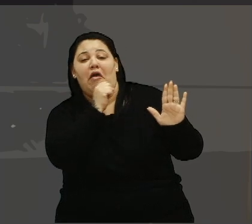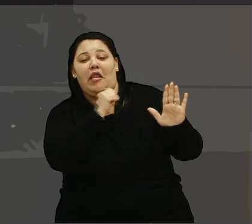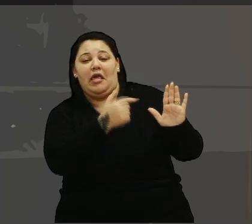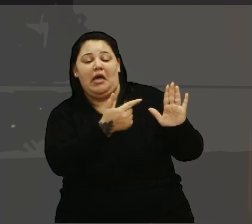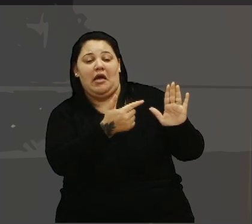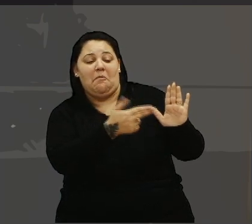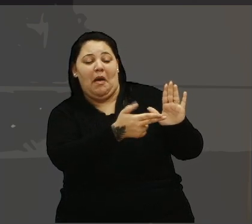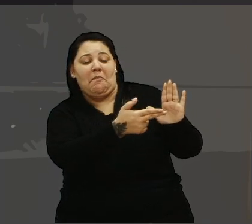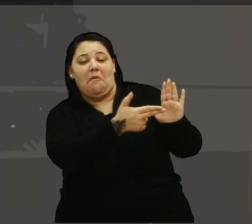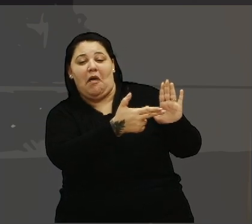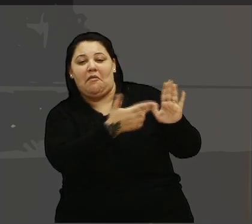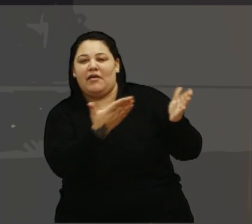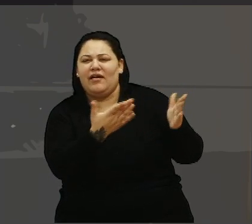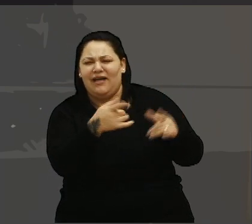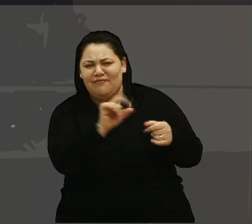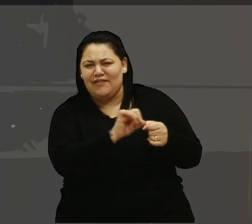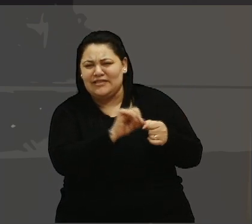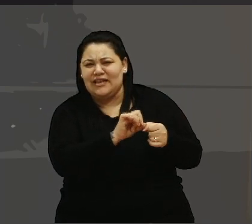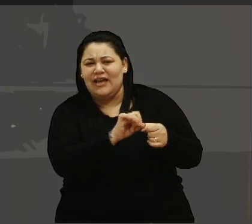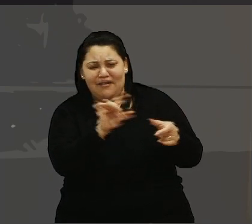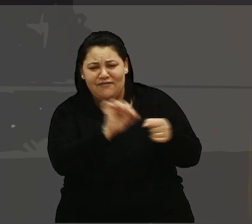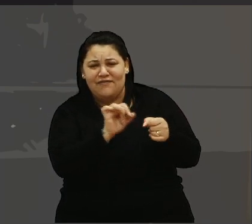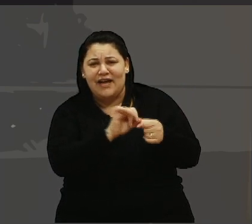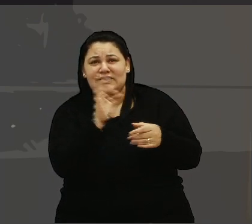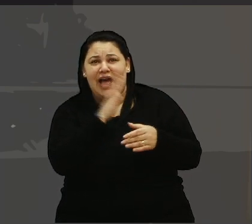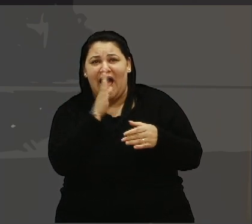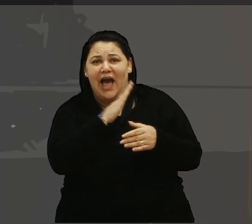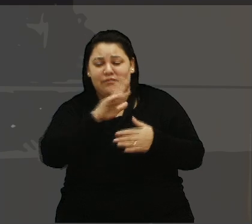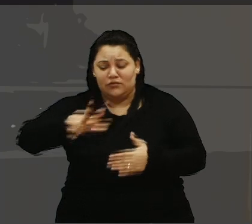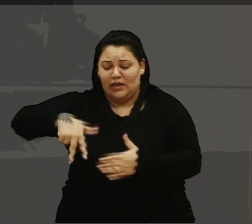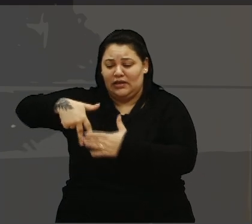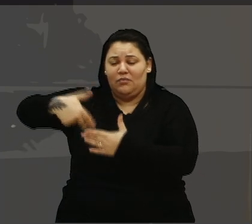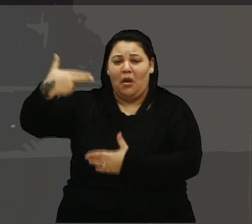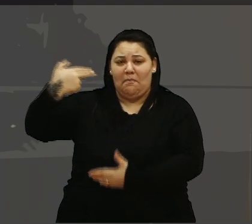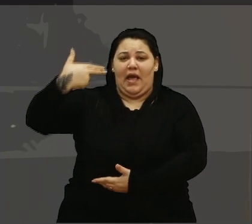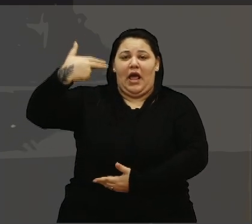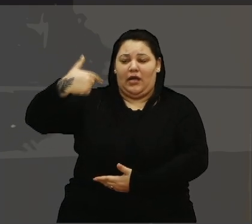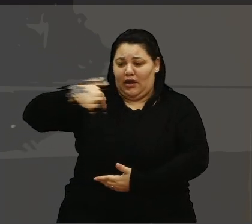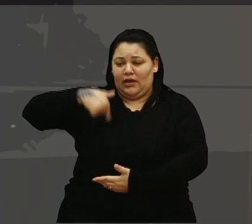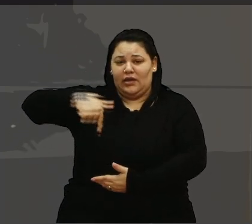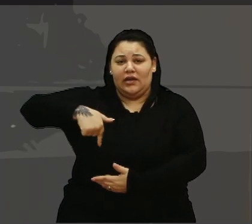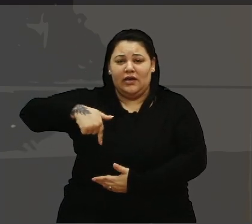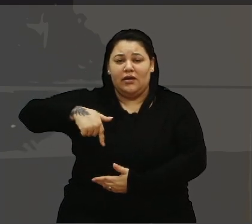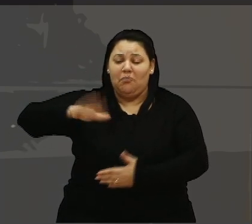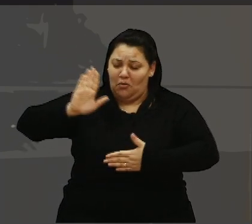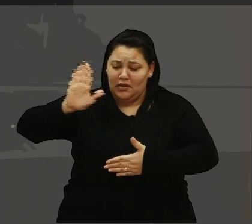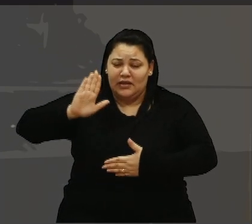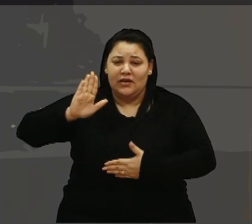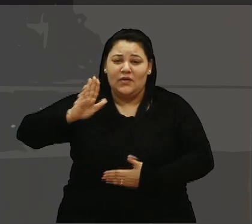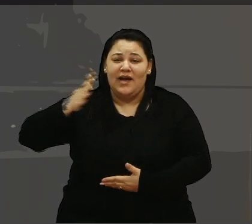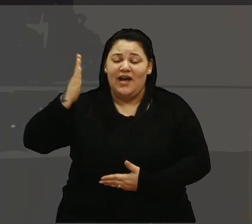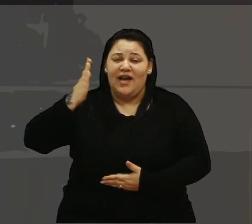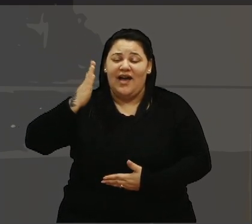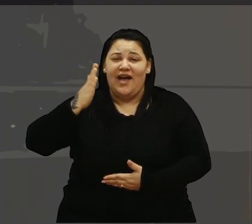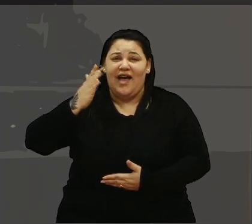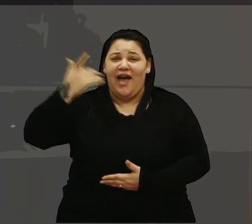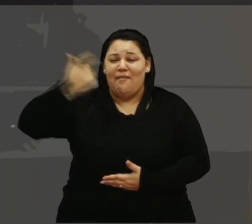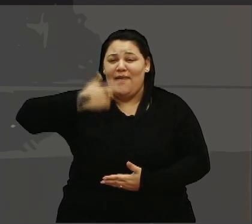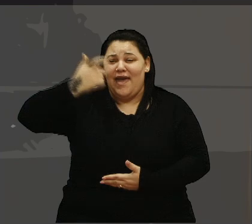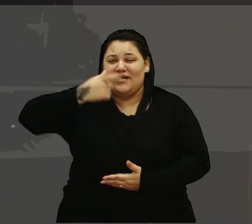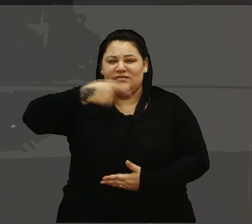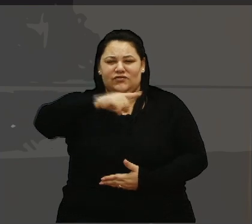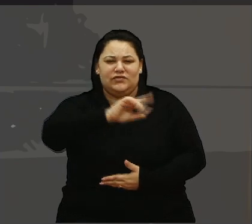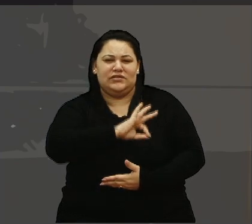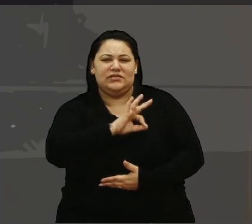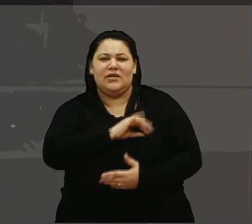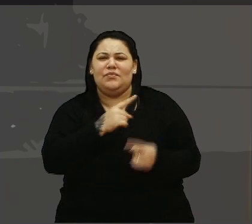eu disse para eles, se é para fazer alguma coisa, que façam na tribuna, que façam aqui. Eles me prometeram, me ameaçaram de morte. Nem na delegacia eu fui ainda, porque cachorro